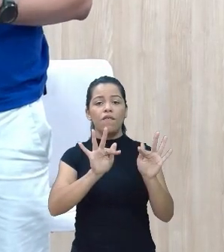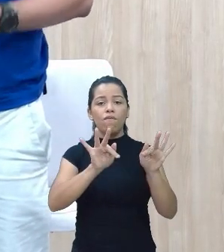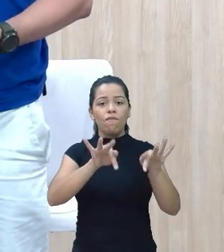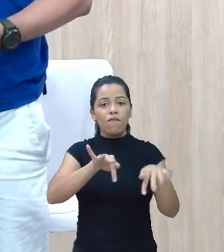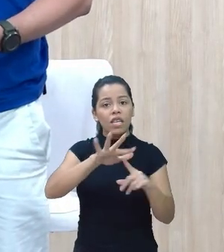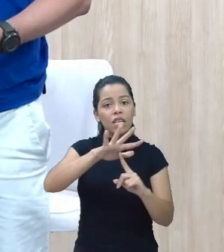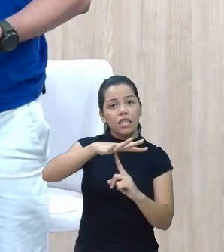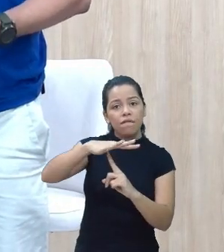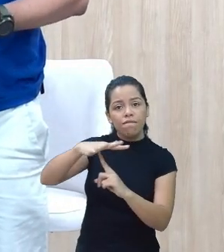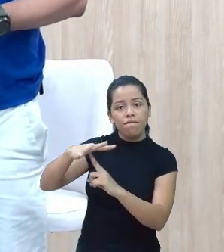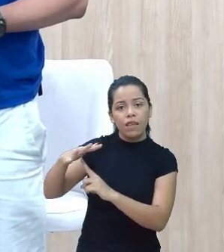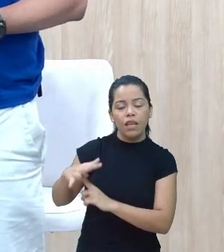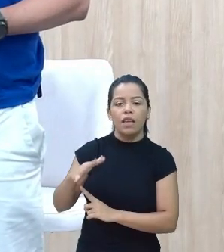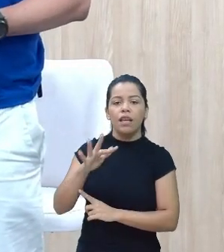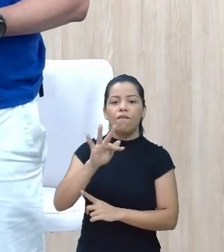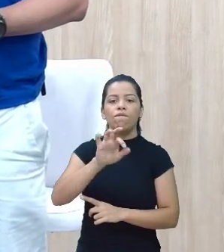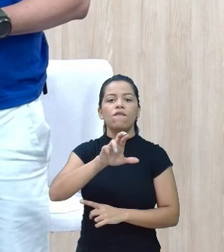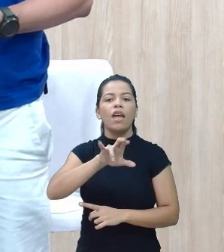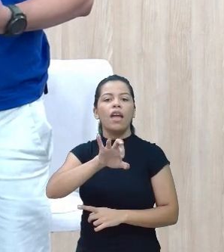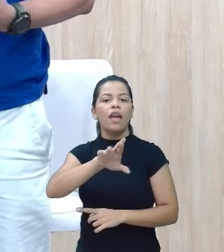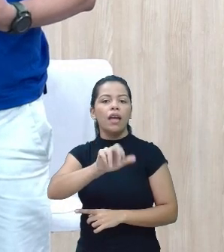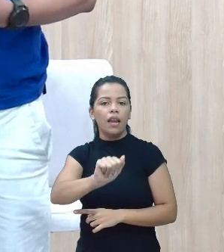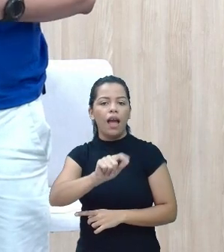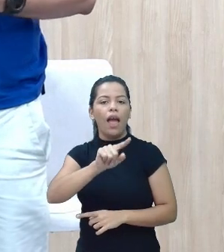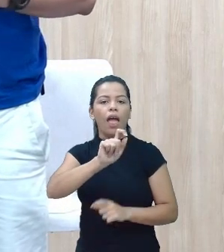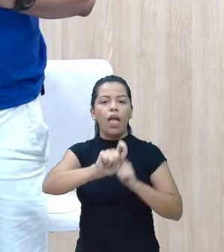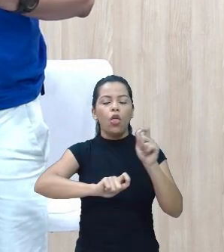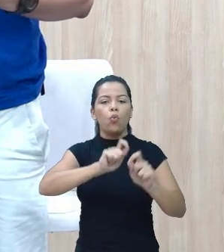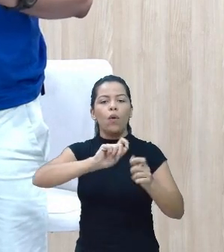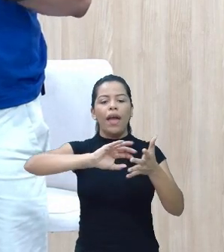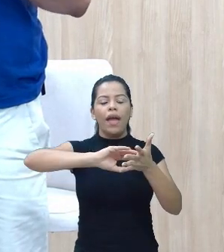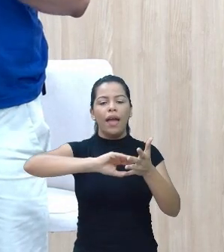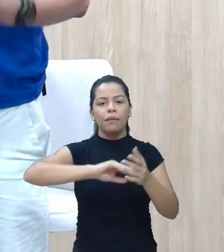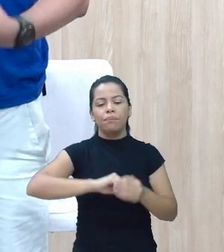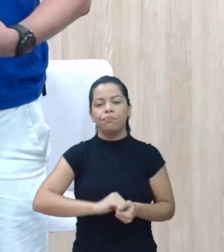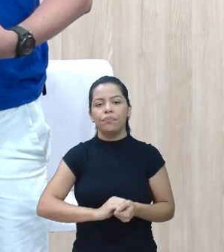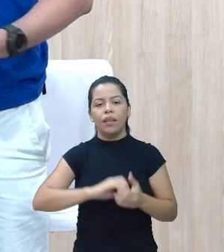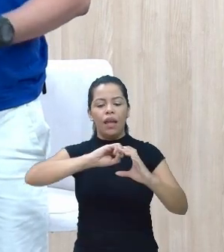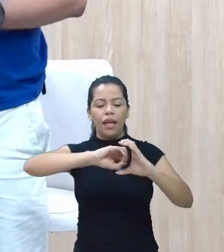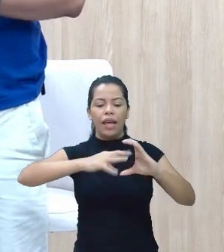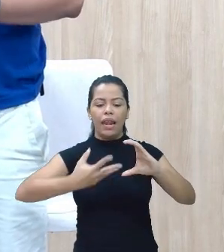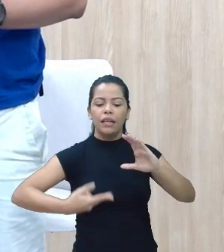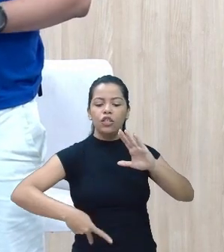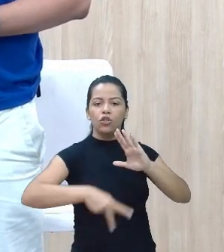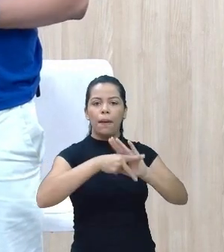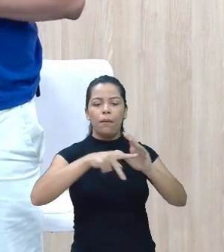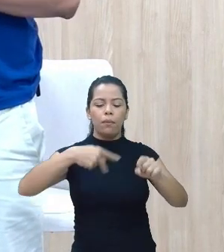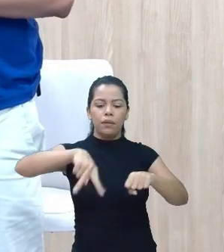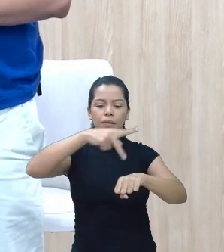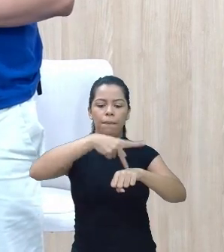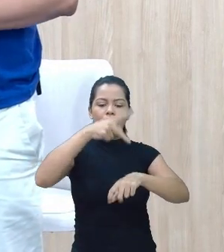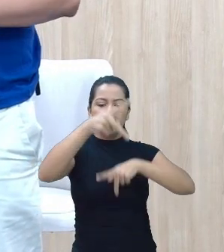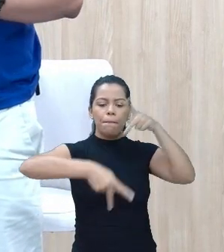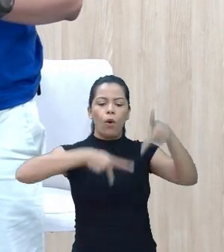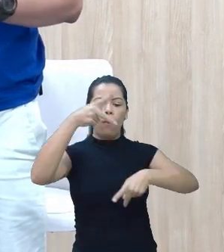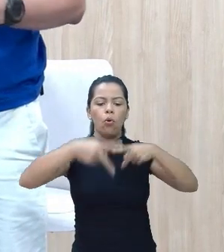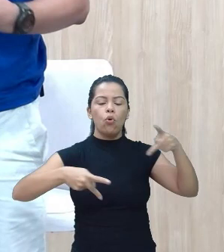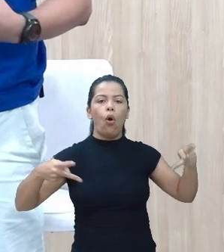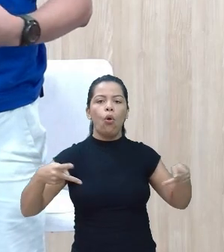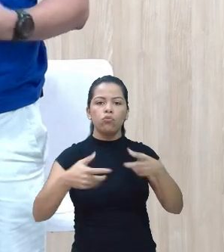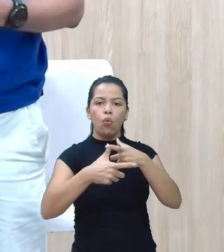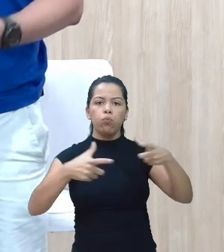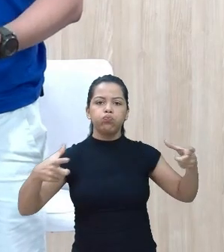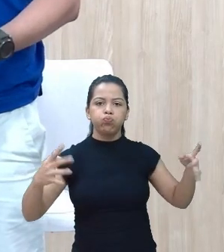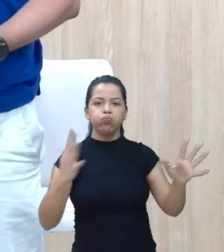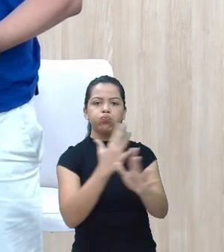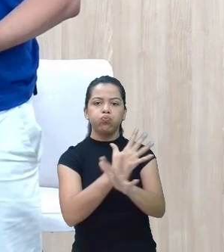A feira é uma característica de países populosos, de países em que o povo tem uma expressão